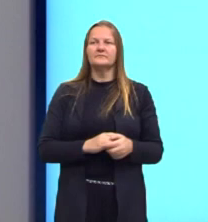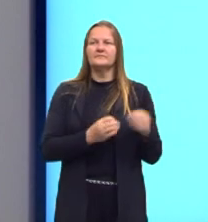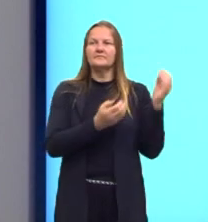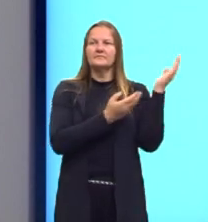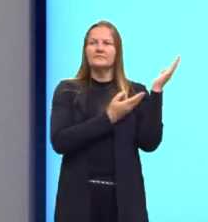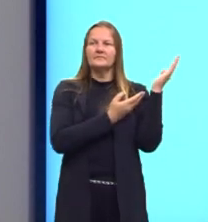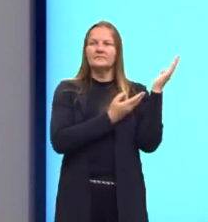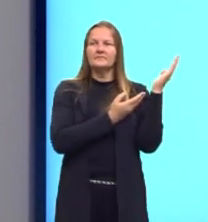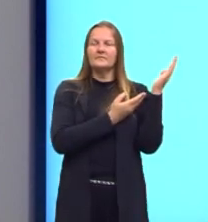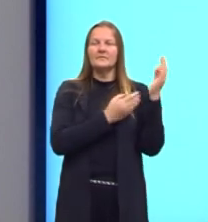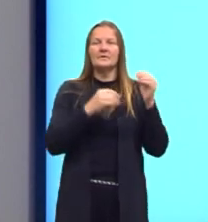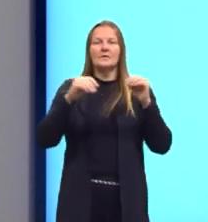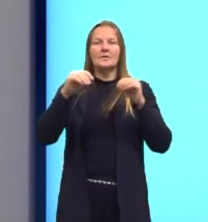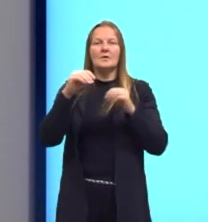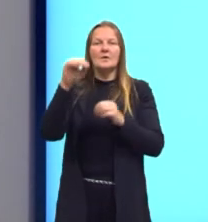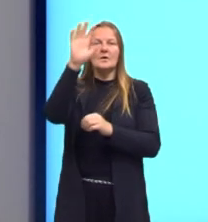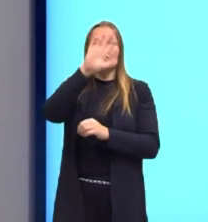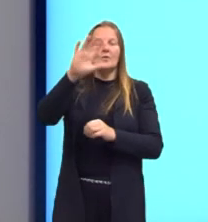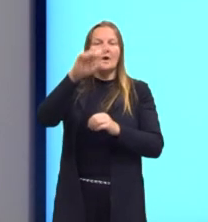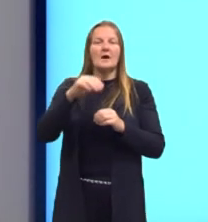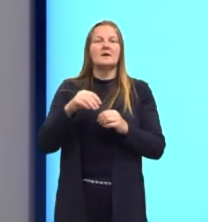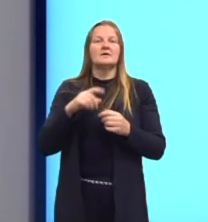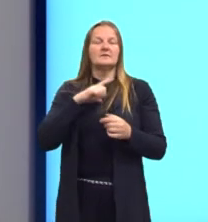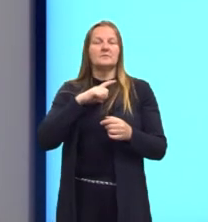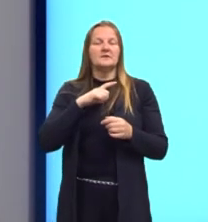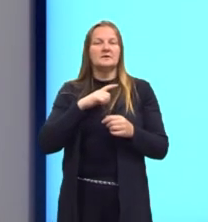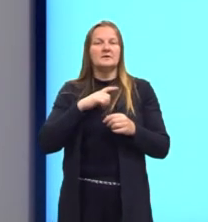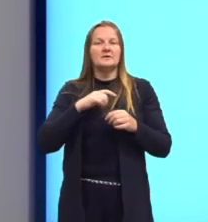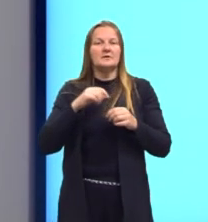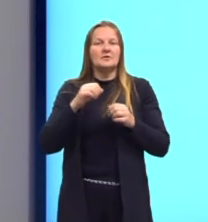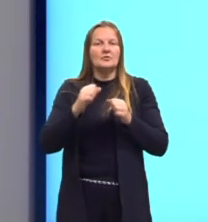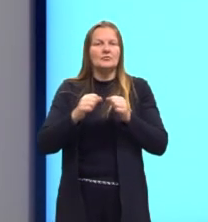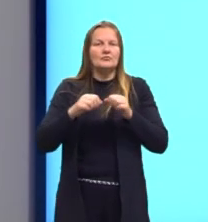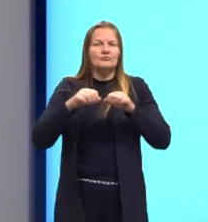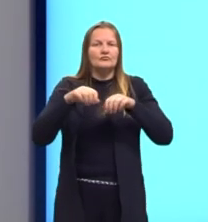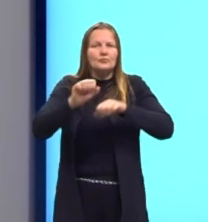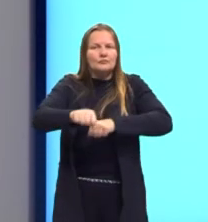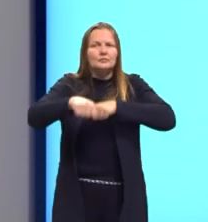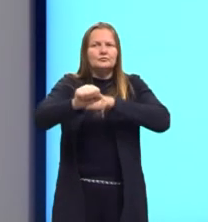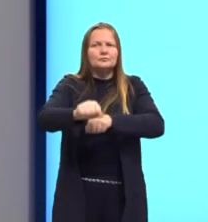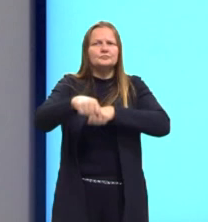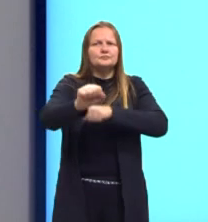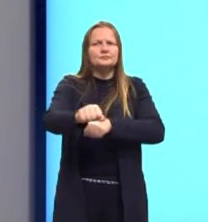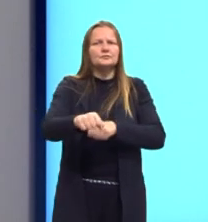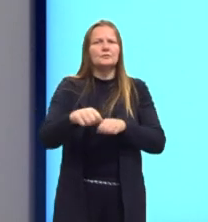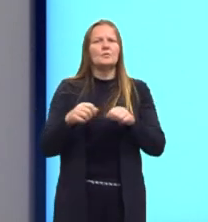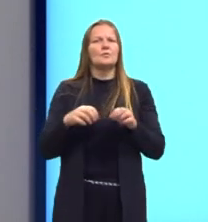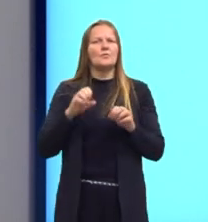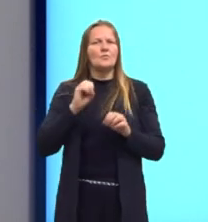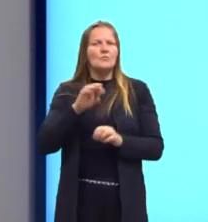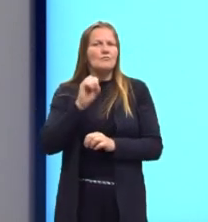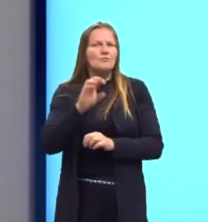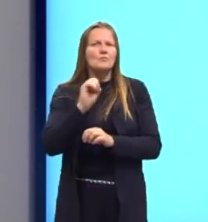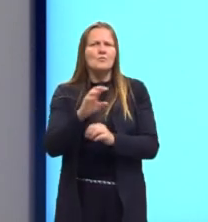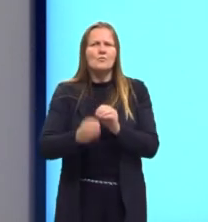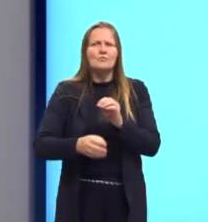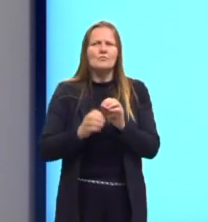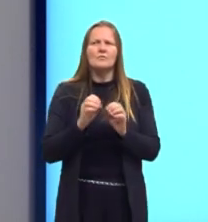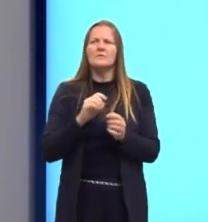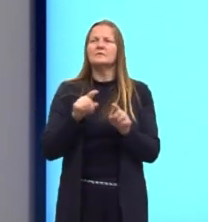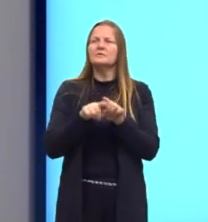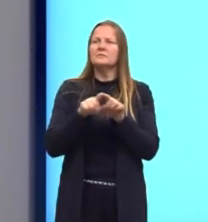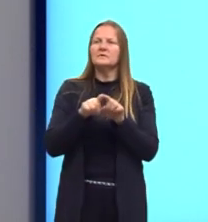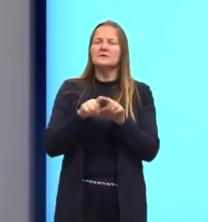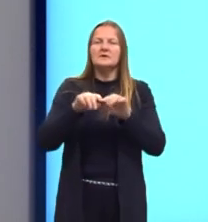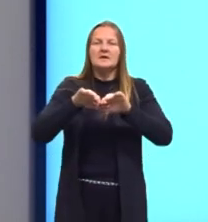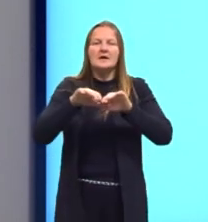como eu falei voar nadar correr e agarrar lembrando vocês que as estruturas que